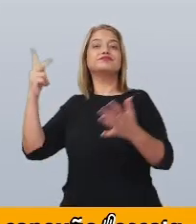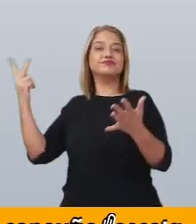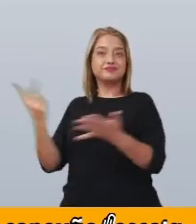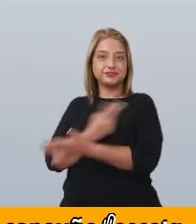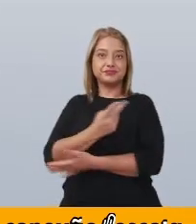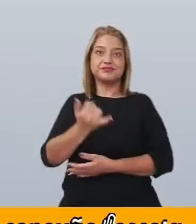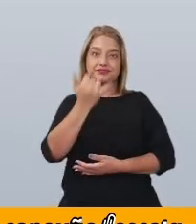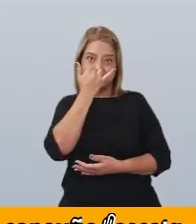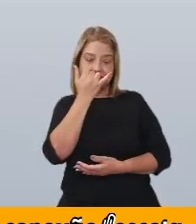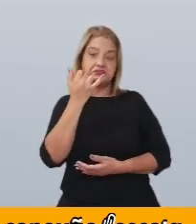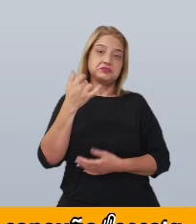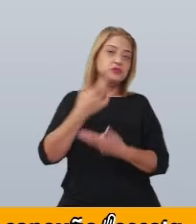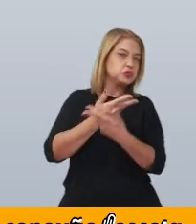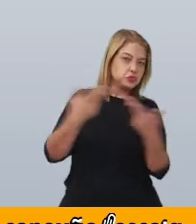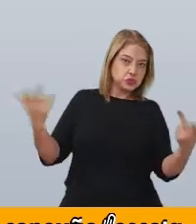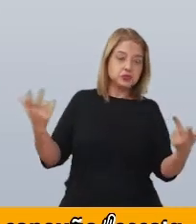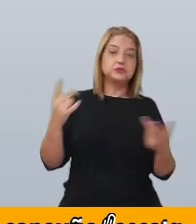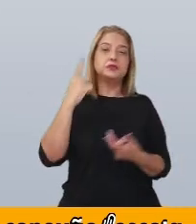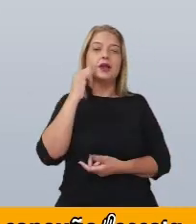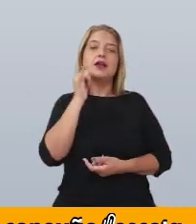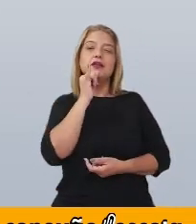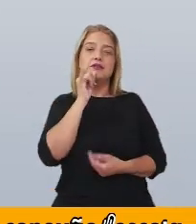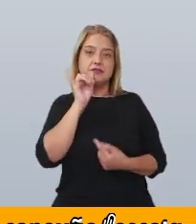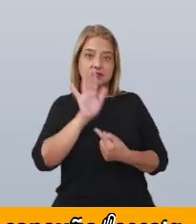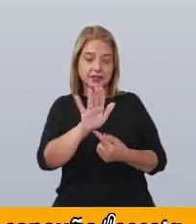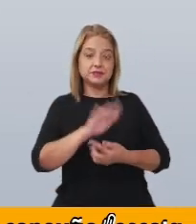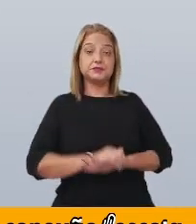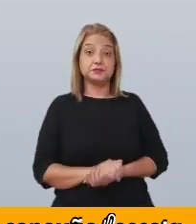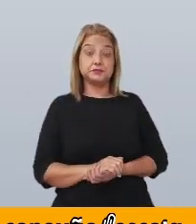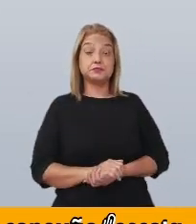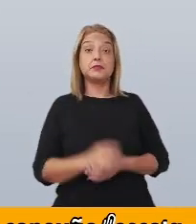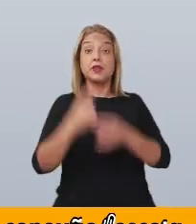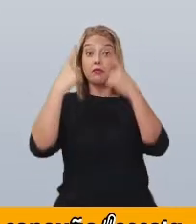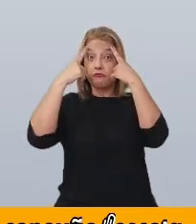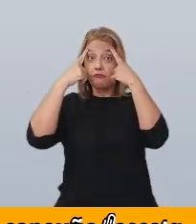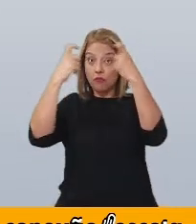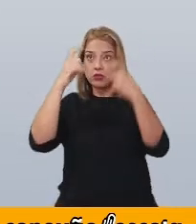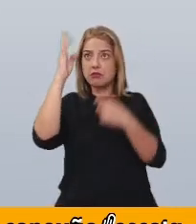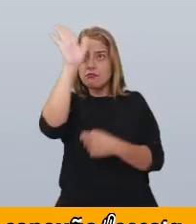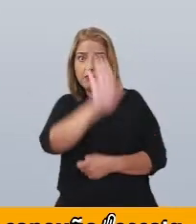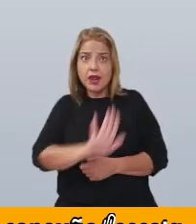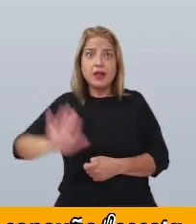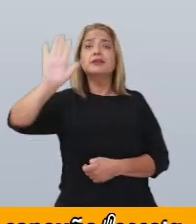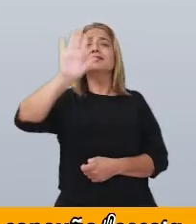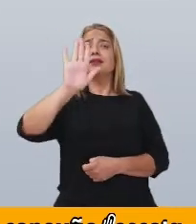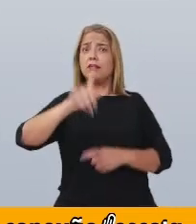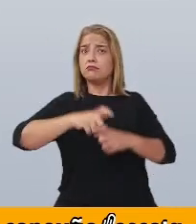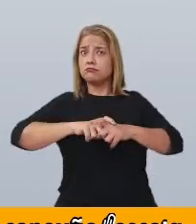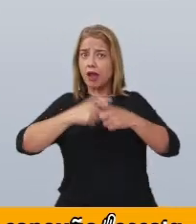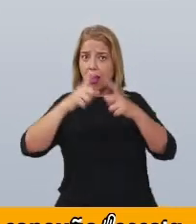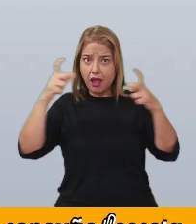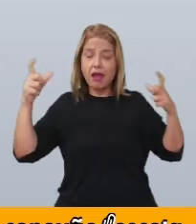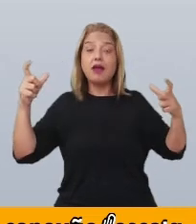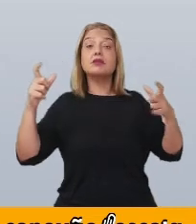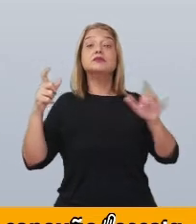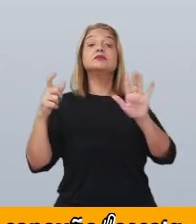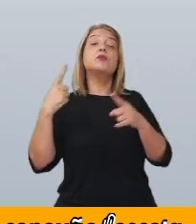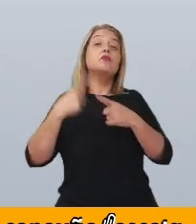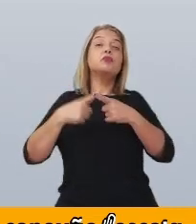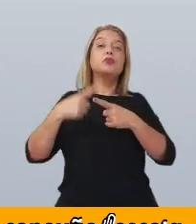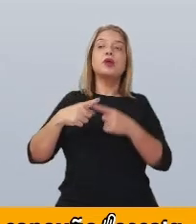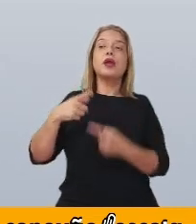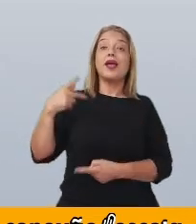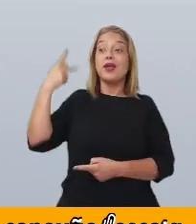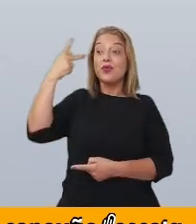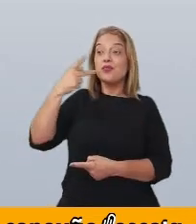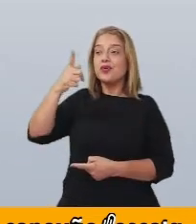Veja aí então na sua telinha o exemplo. A violência no Brasil tem crescido, porque as